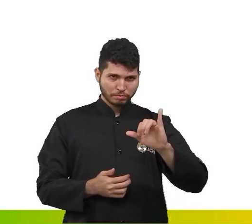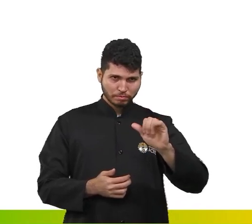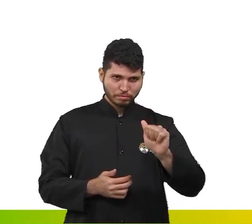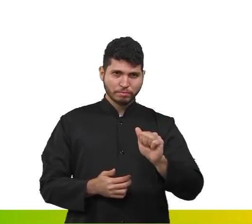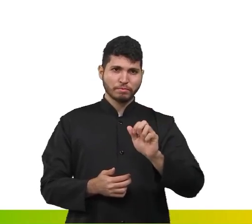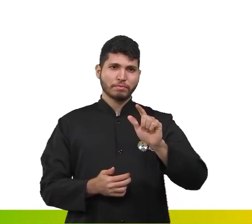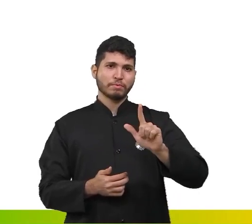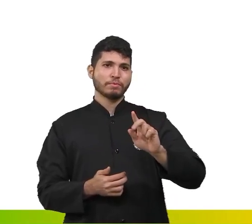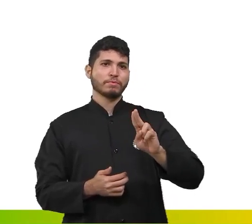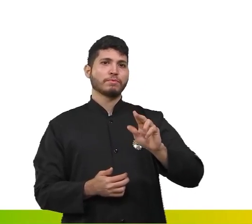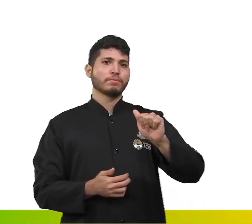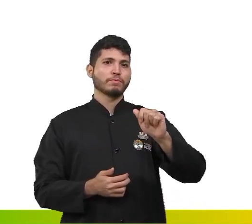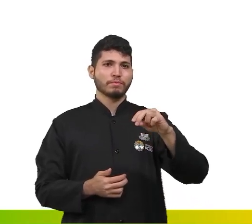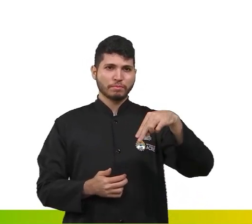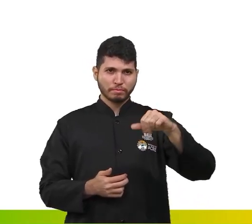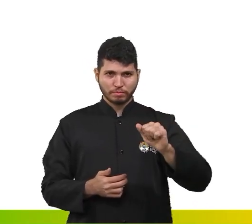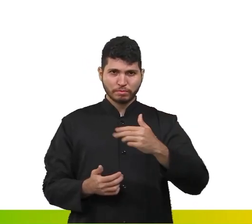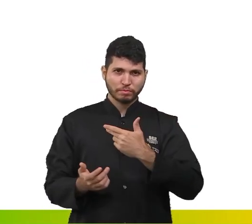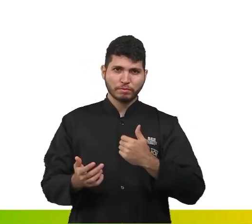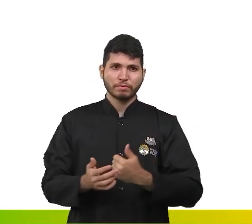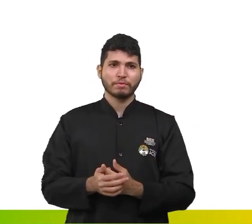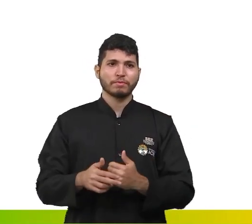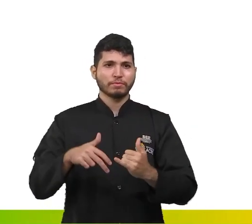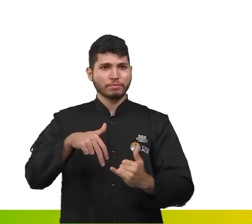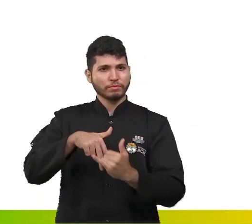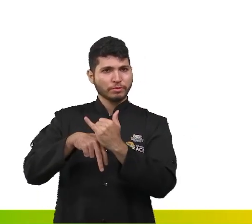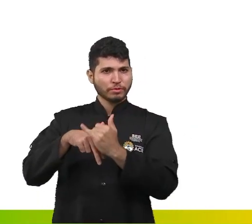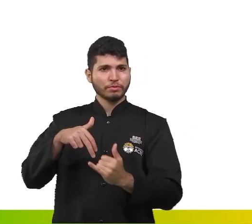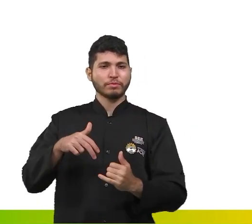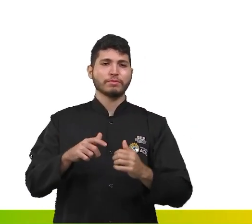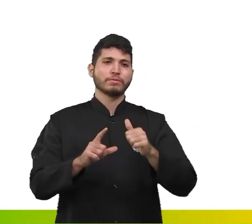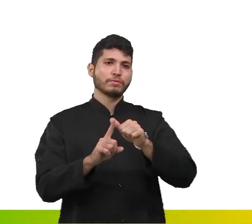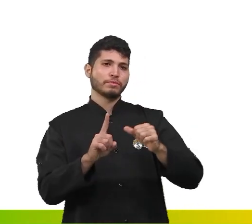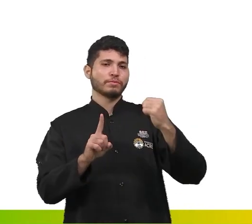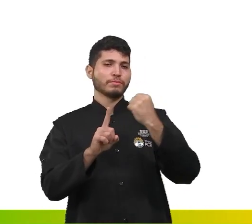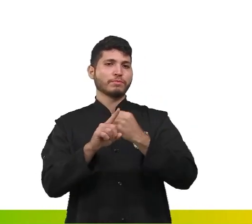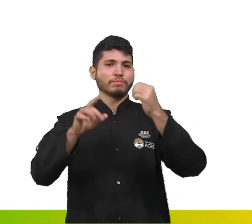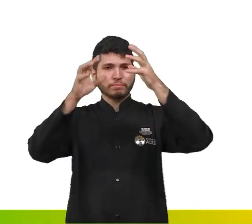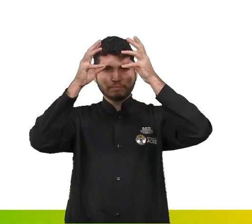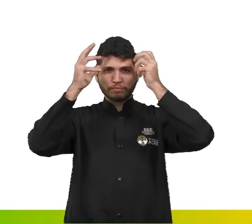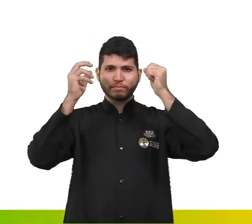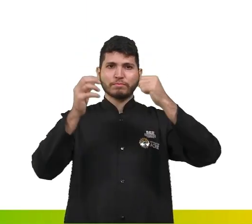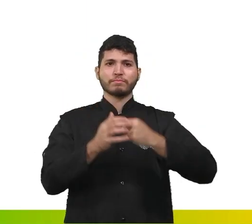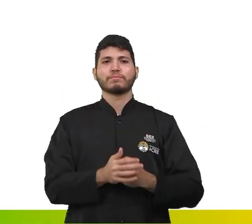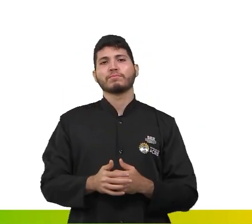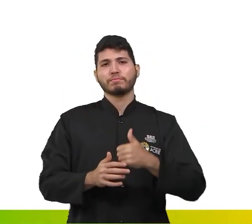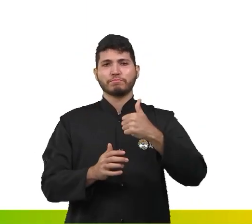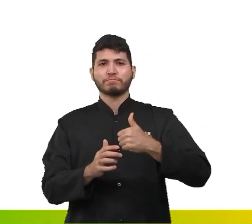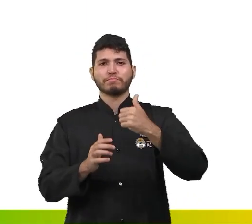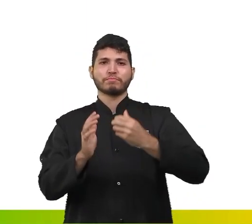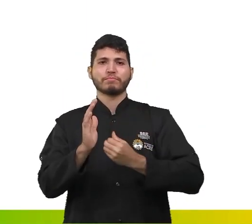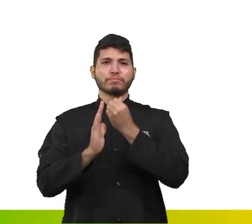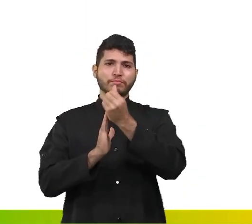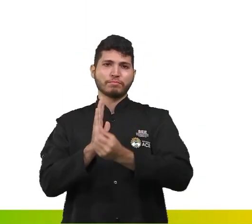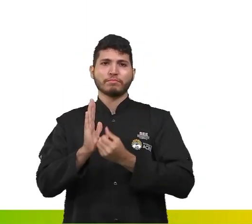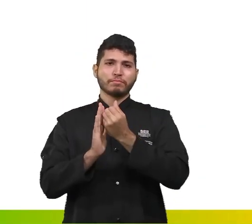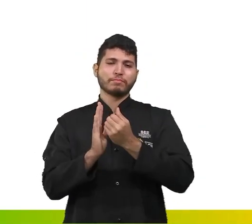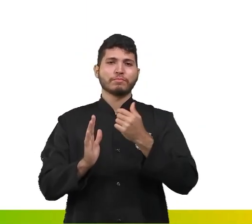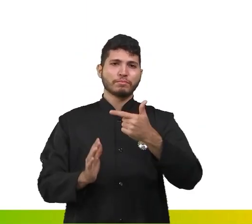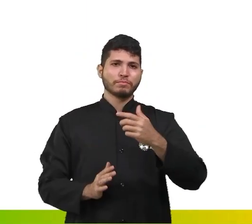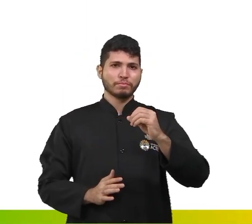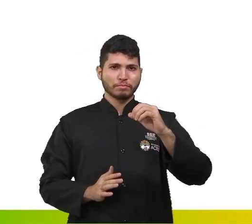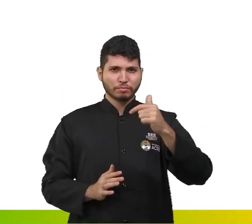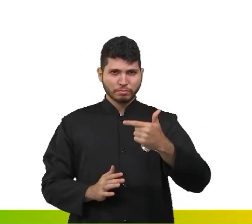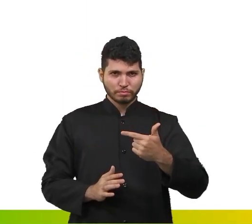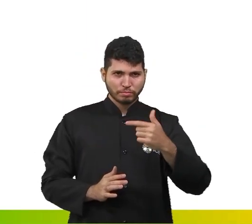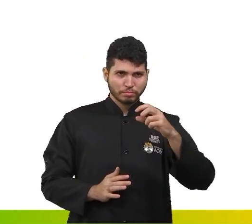4 vítimas de feminicídio no Acre no primeiro semestre de 2025, sendo 2 assassinatos somente